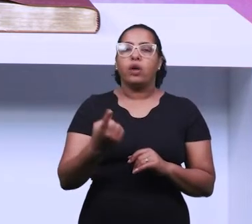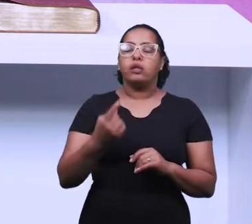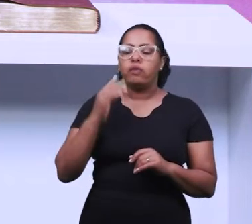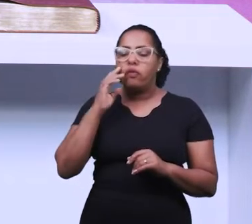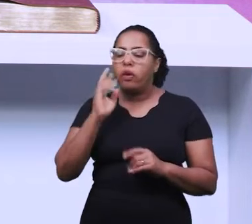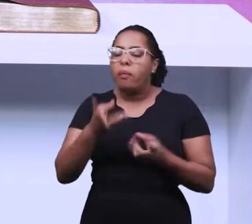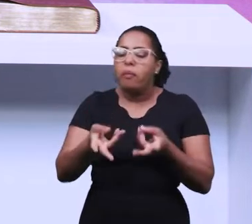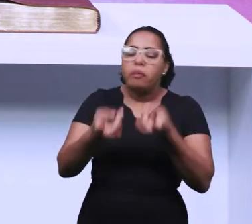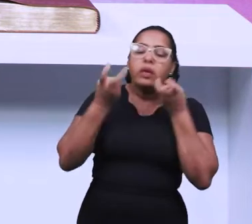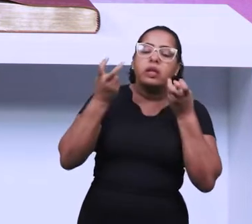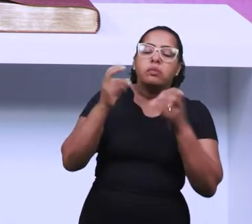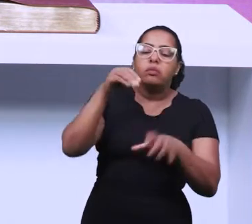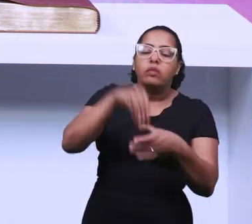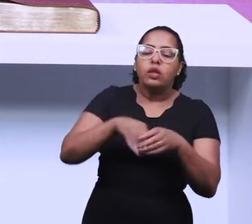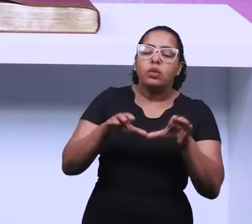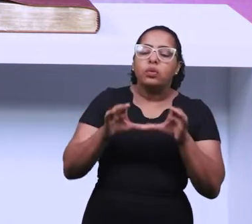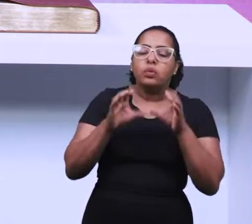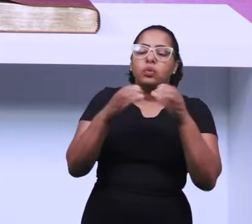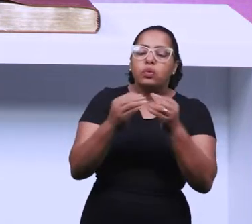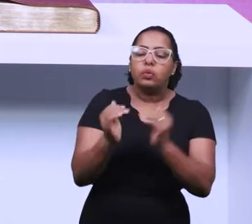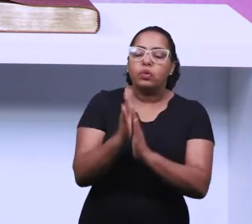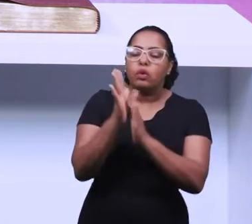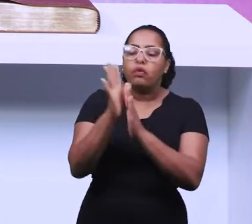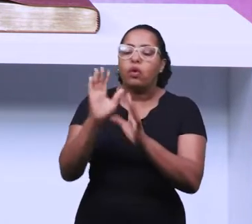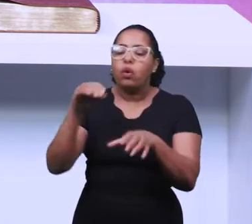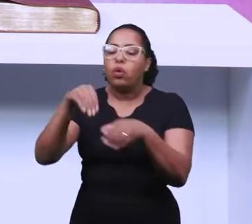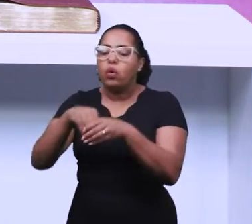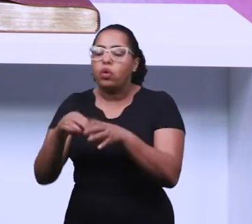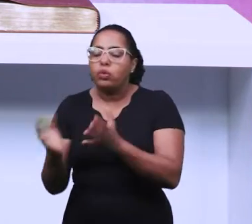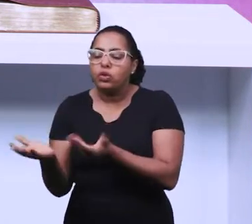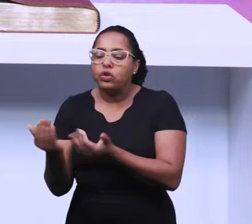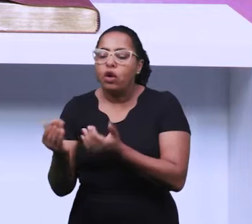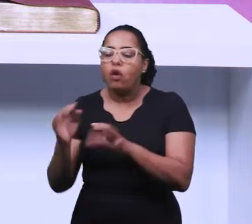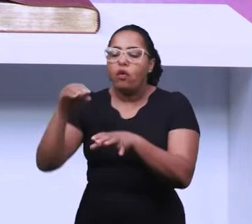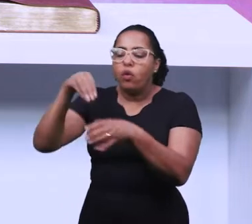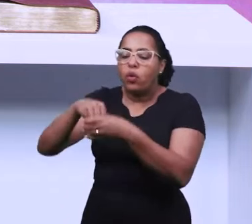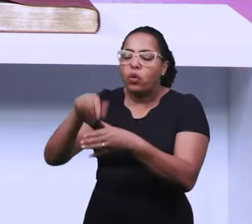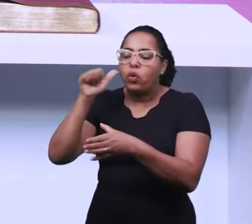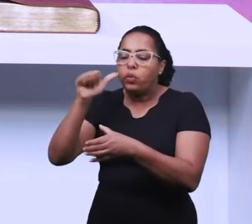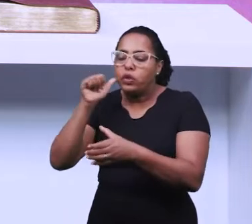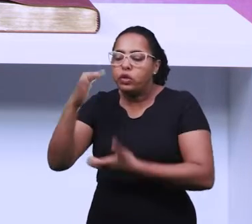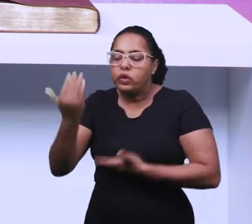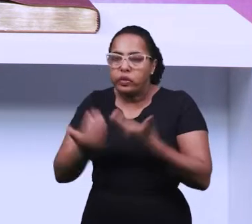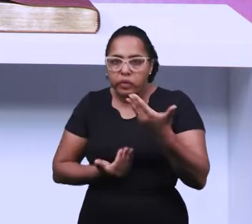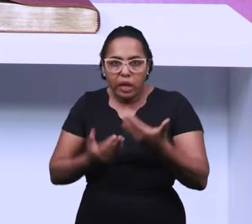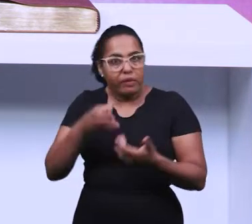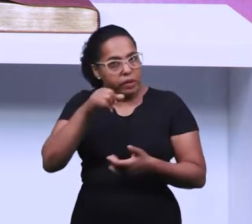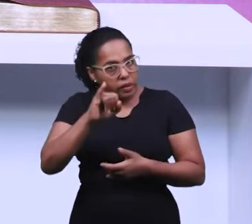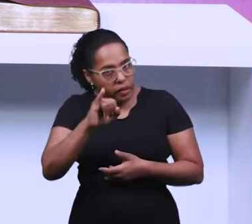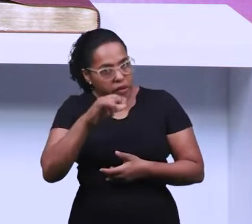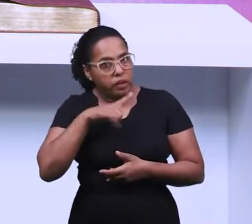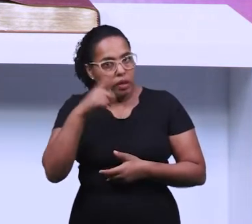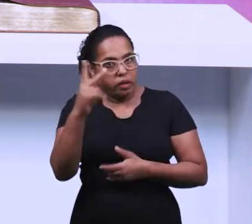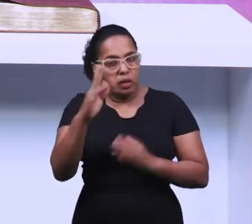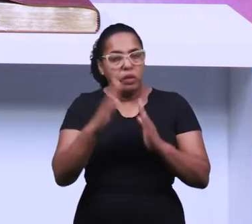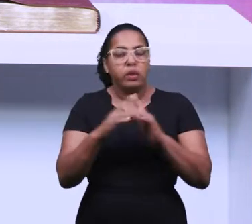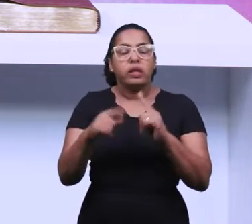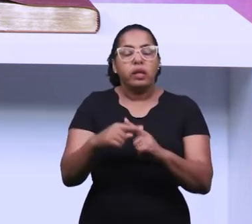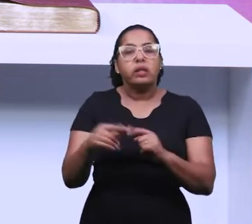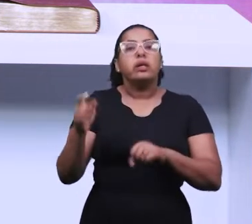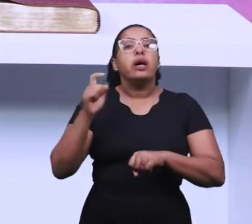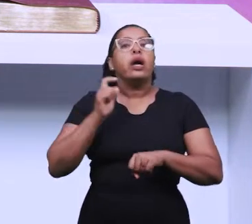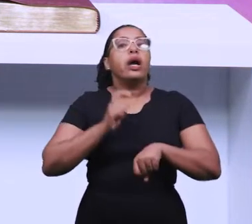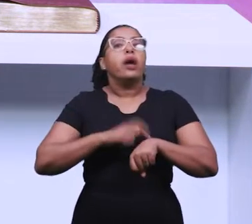encontrar ou no grupo de louvor, ou no grupo de jovens, no grupo das senhoras, se na sua igreja tem. É